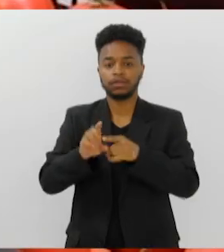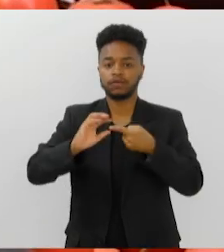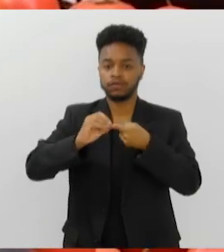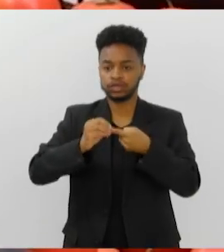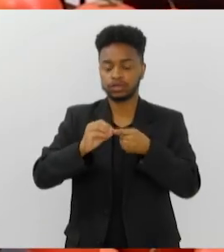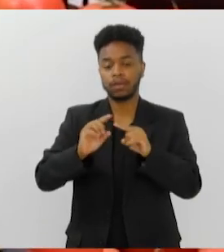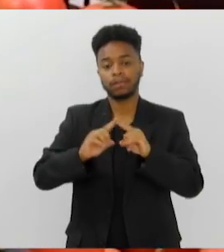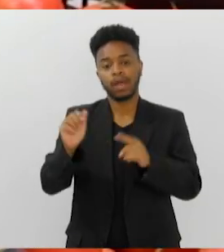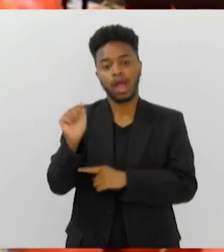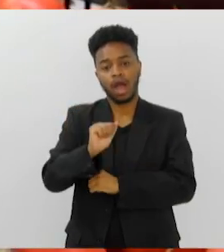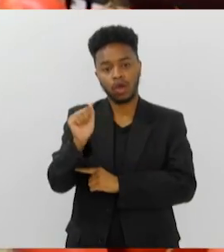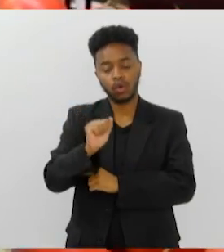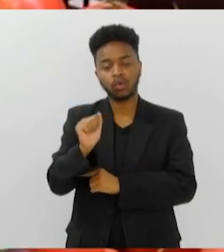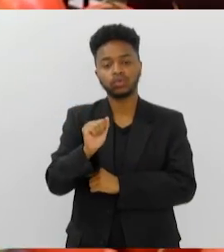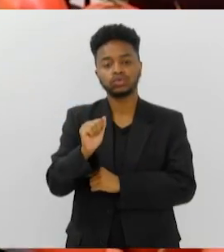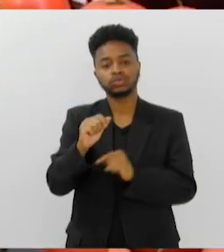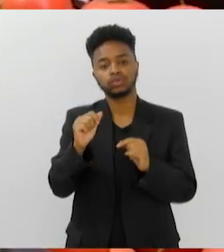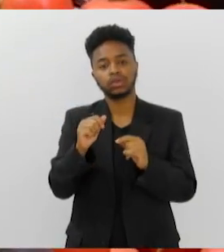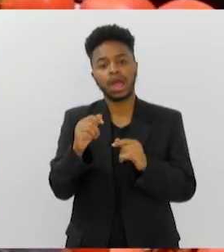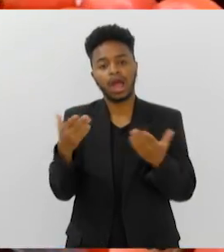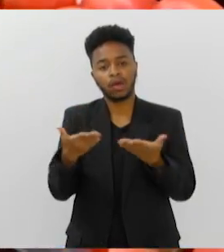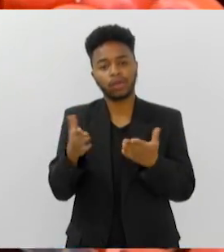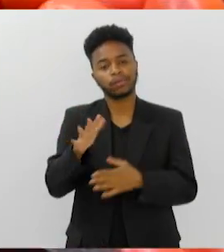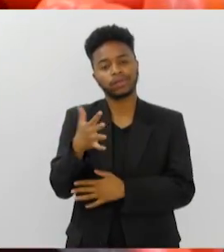básica na capital carioca recuou para R$